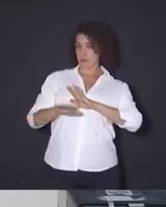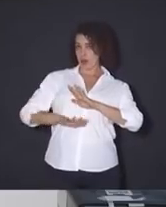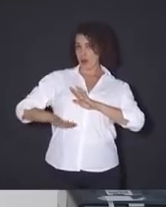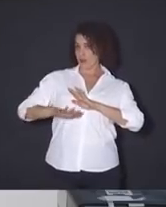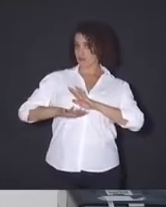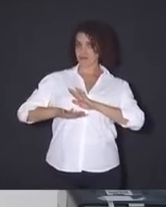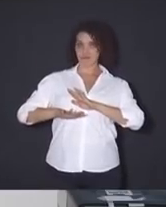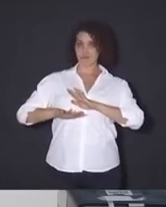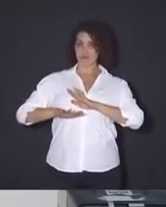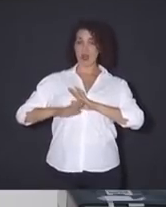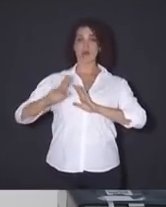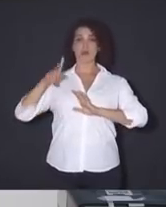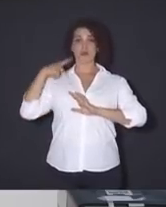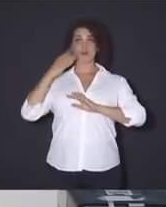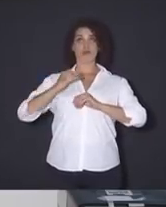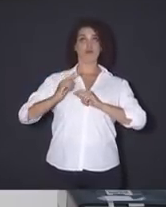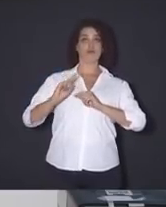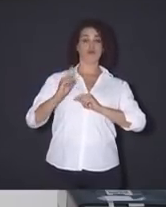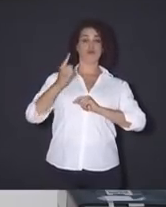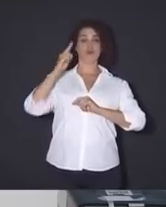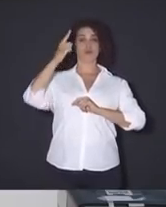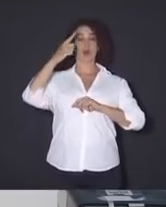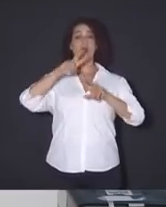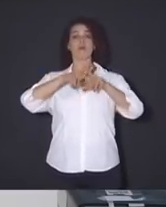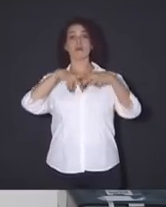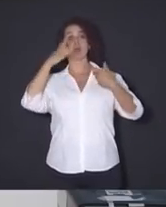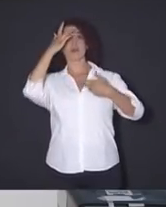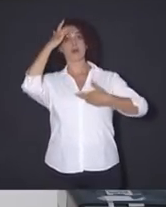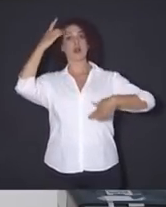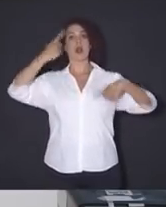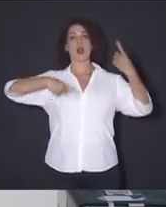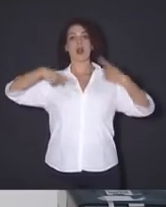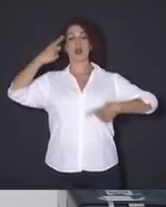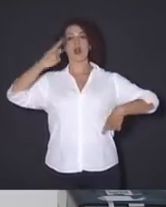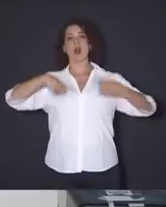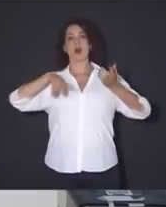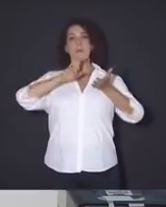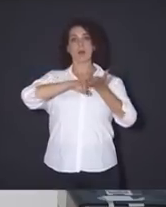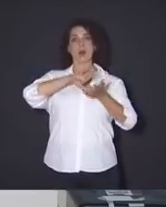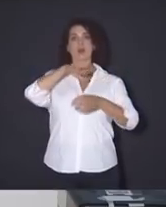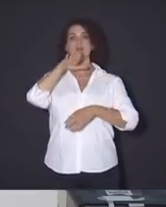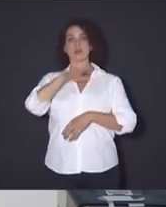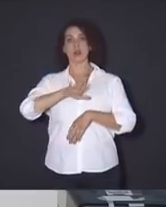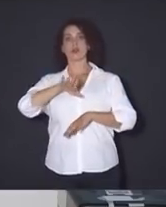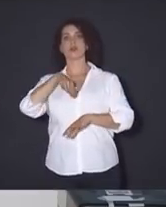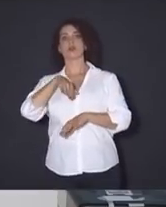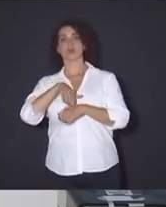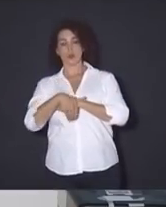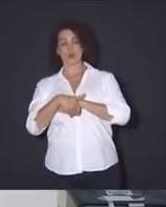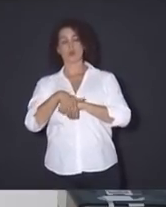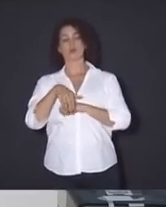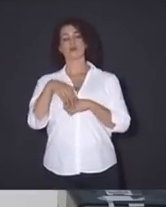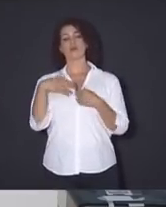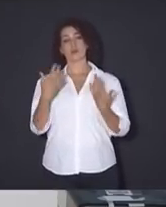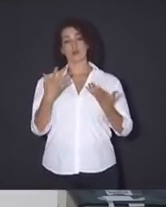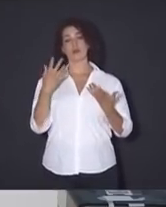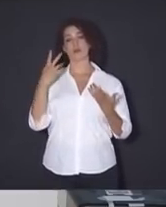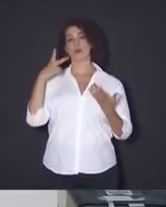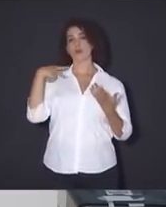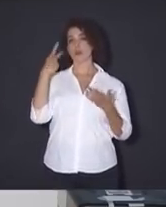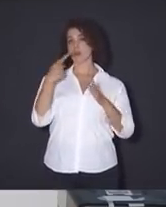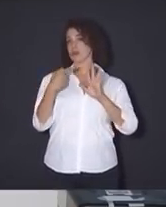política tem alto que as pessoas discutem de manhã de tarde e à noite ea política determina é como você